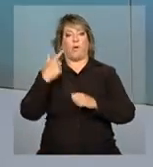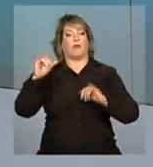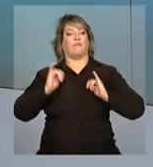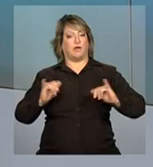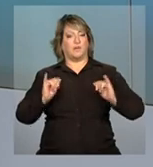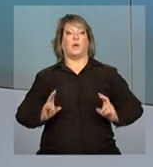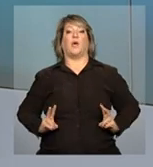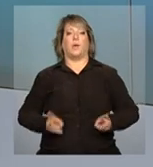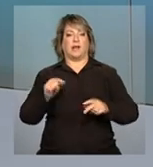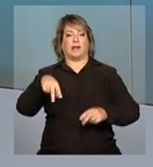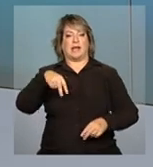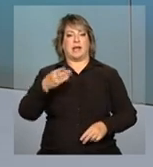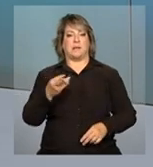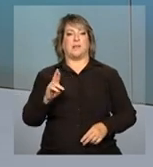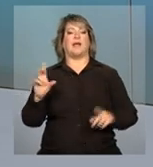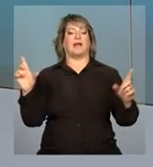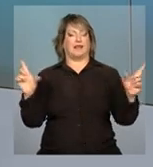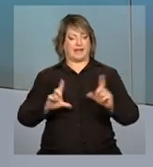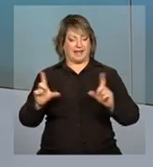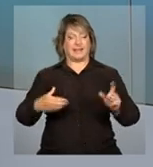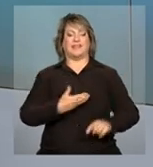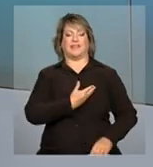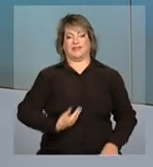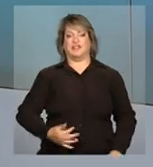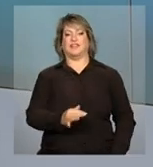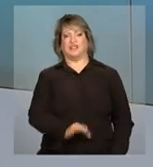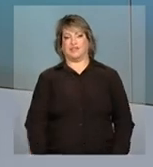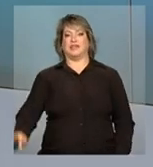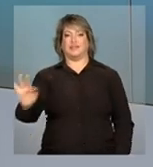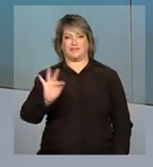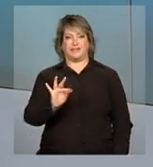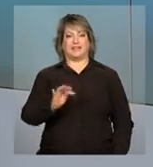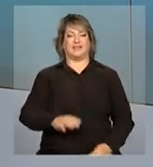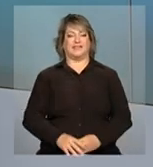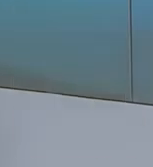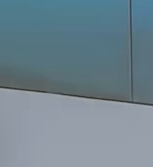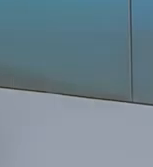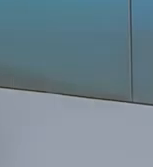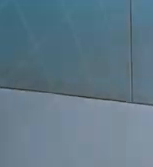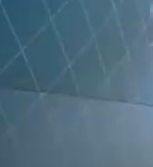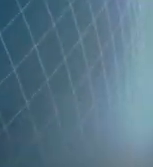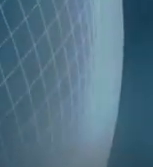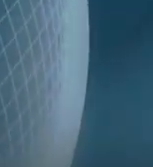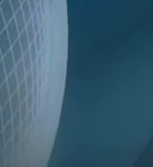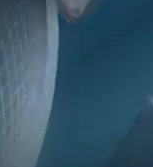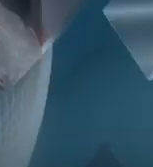com outras informações. Continue com a gente aqui na NBR, a TV do Governo Federal.